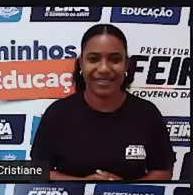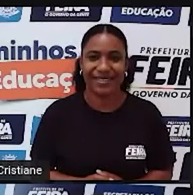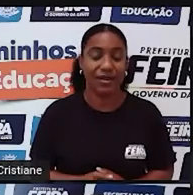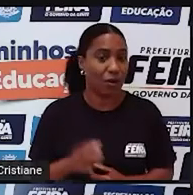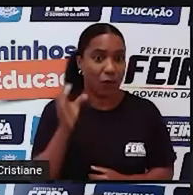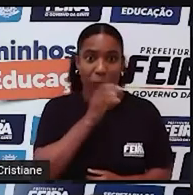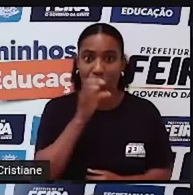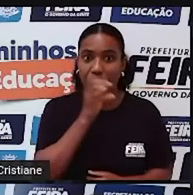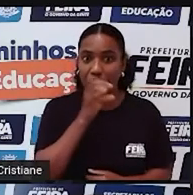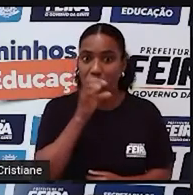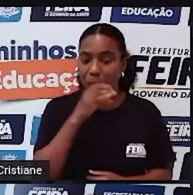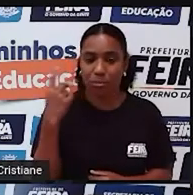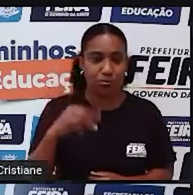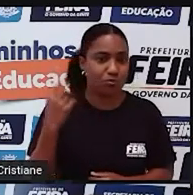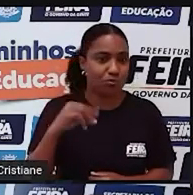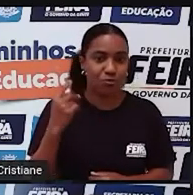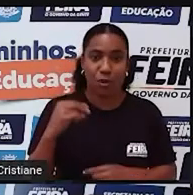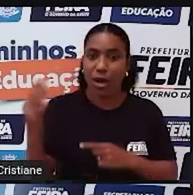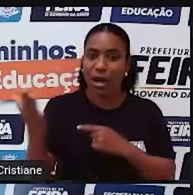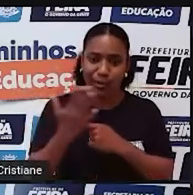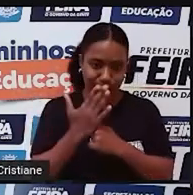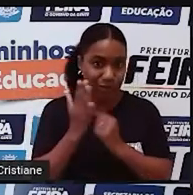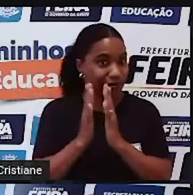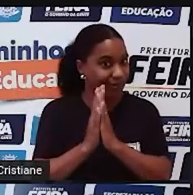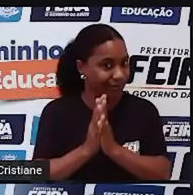nível. Vocês precisam me ajudar.